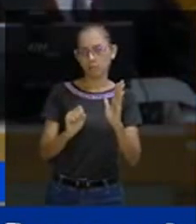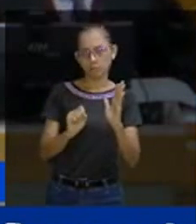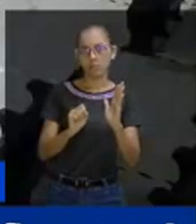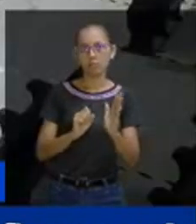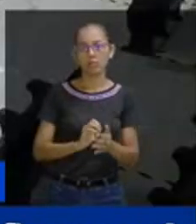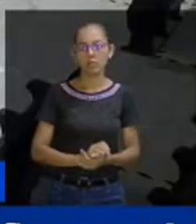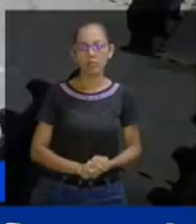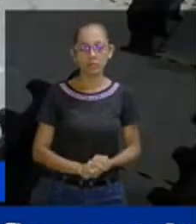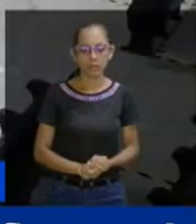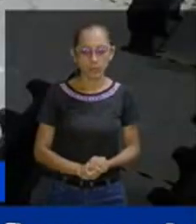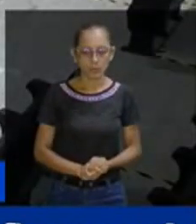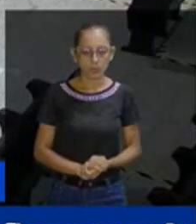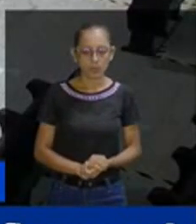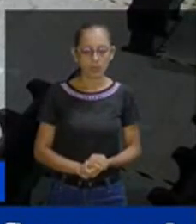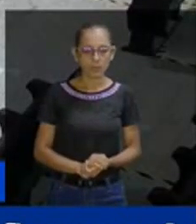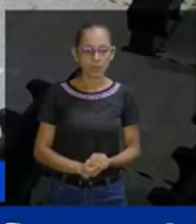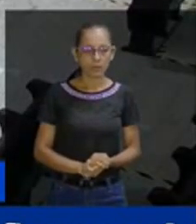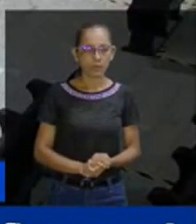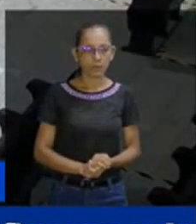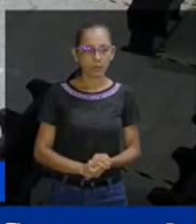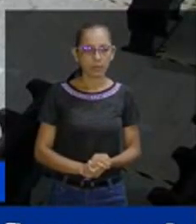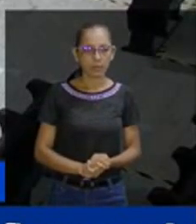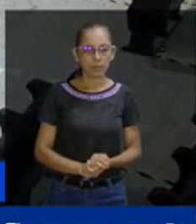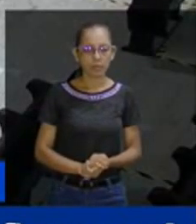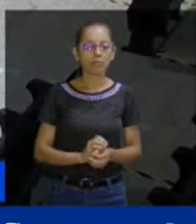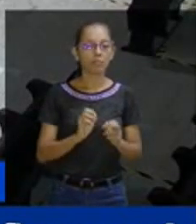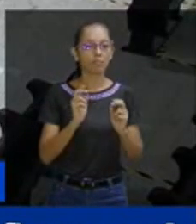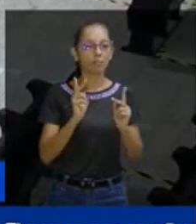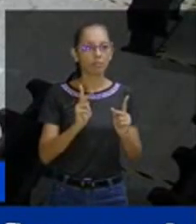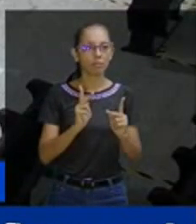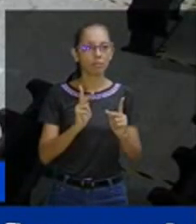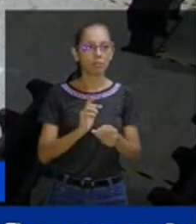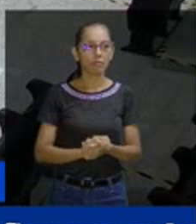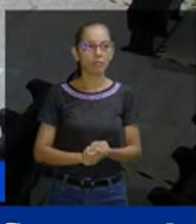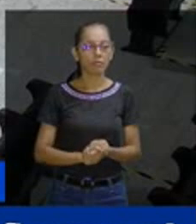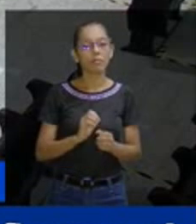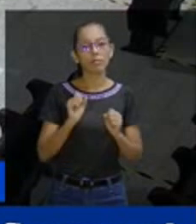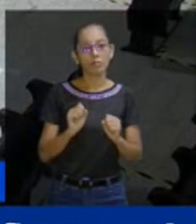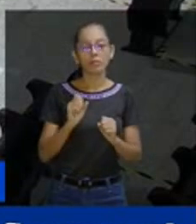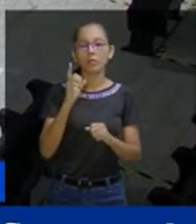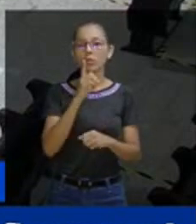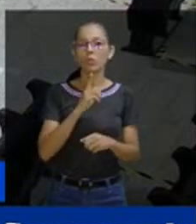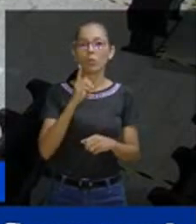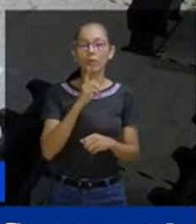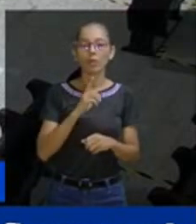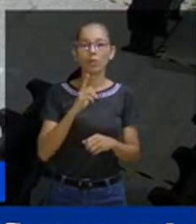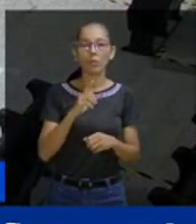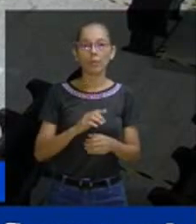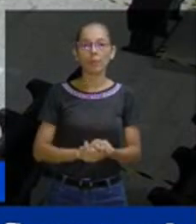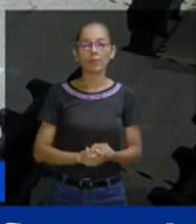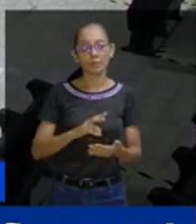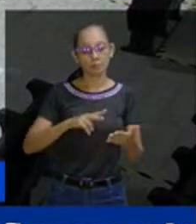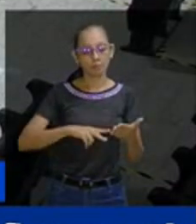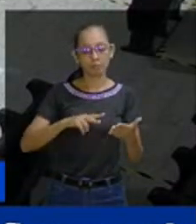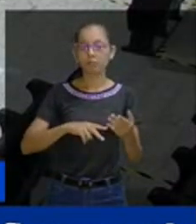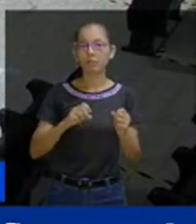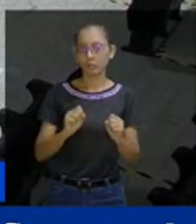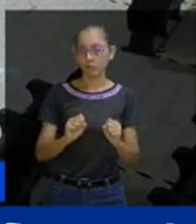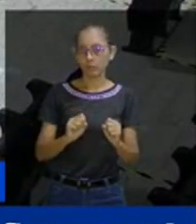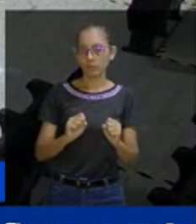presidente então, do nós TRE, podemos desembargador Carmo Antônio, agora fazer imagem isso ampla do plenário. sessão de domingo. Eu tenho dúvidas sobre